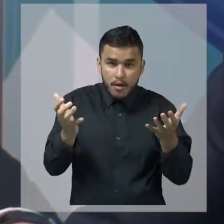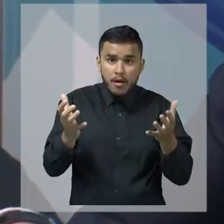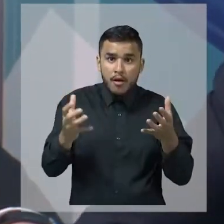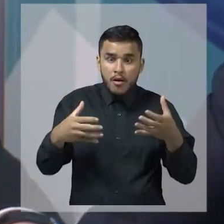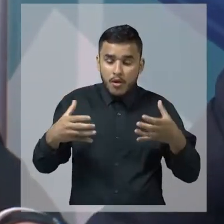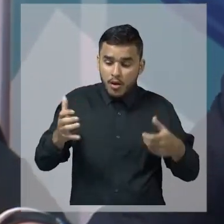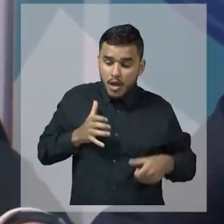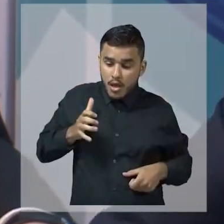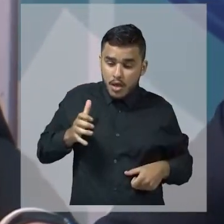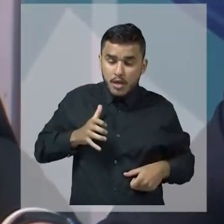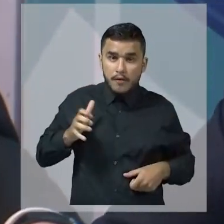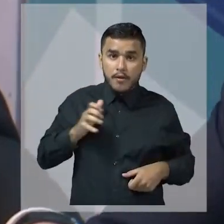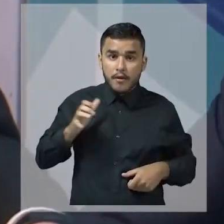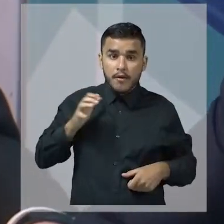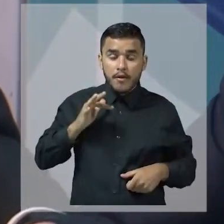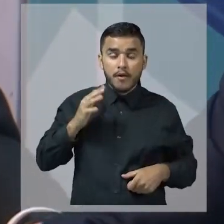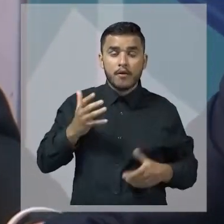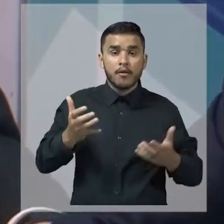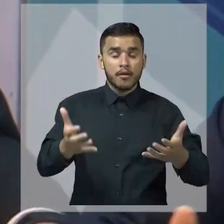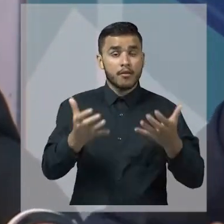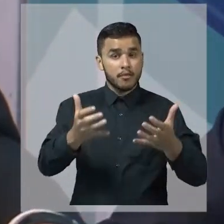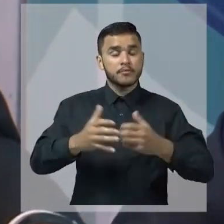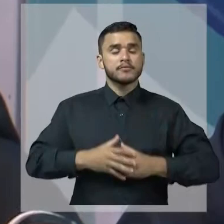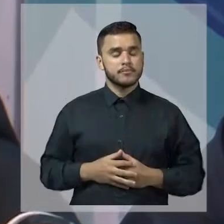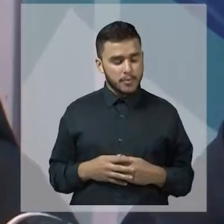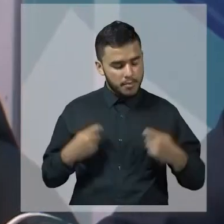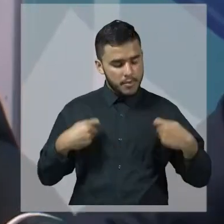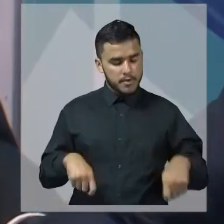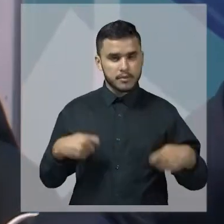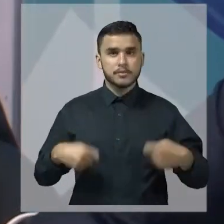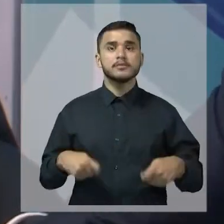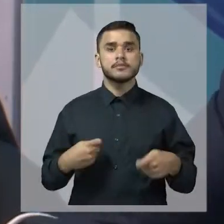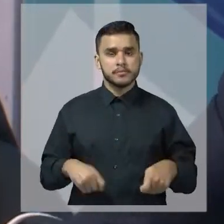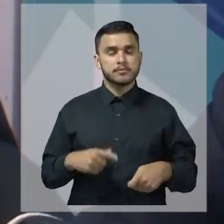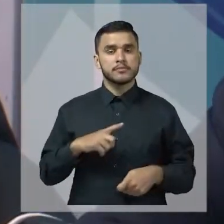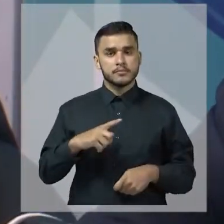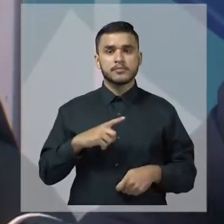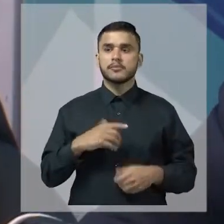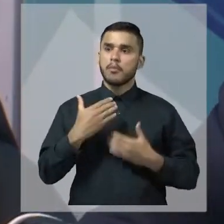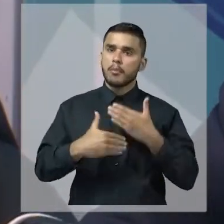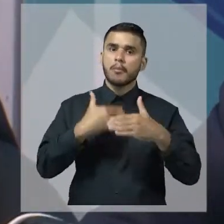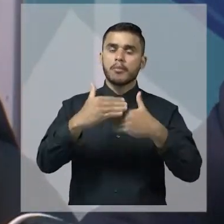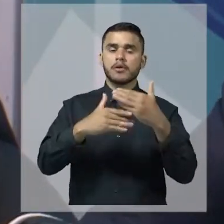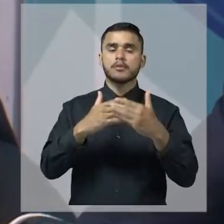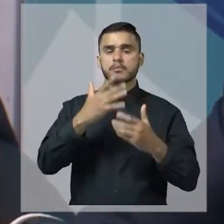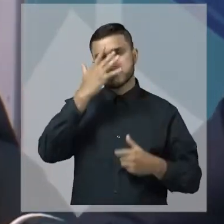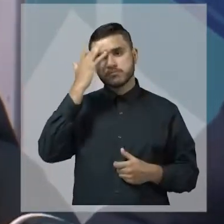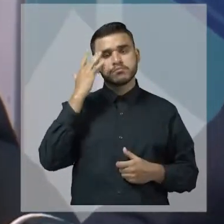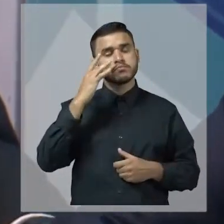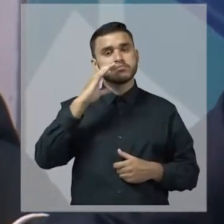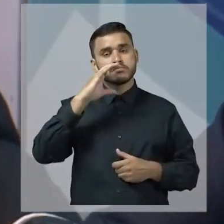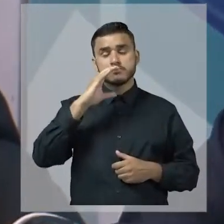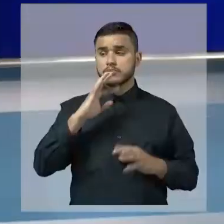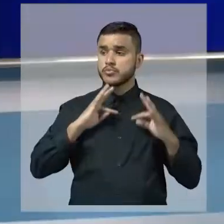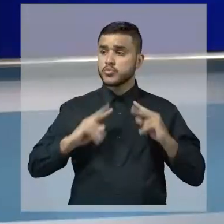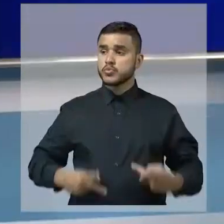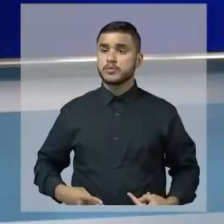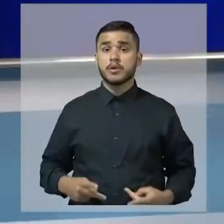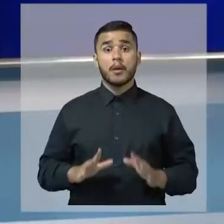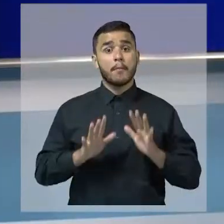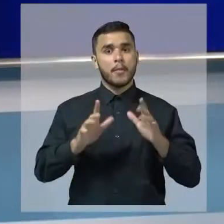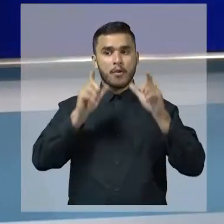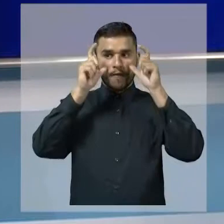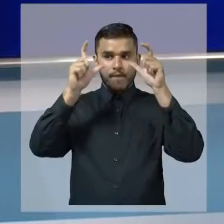Para gerar riqueza. A riqueza, ela é necessária para o desenvolvimento do ser humano. Agora, a ganância já é